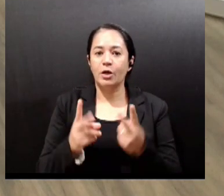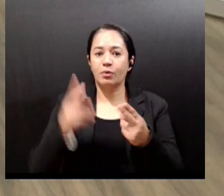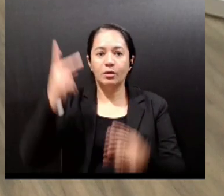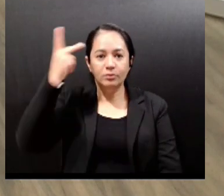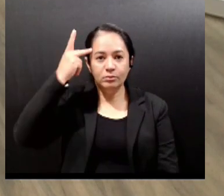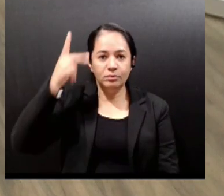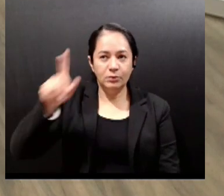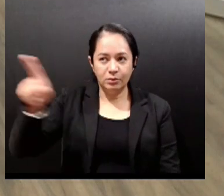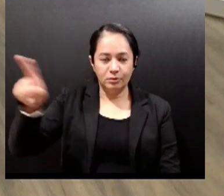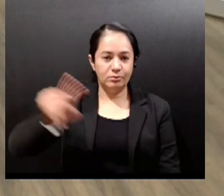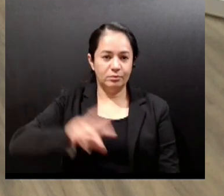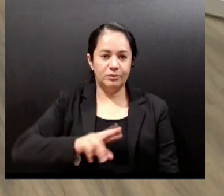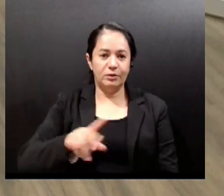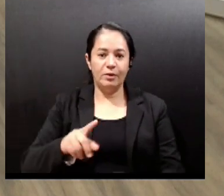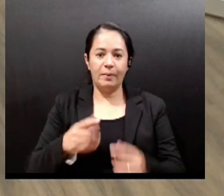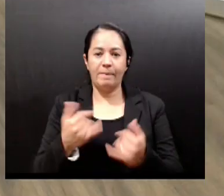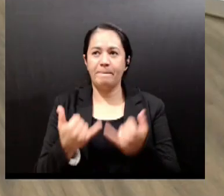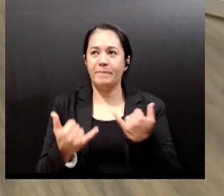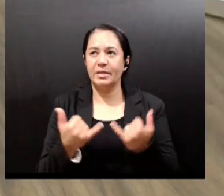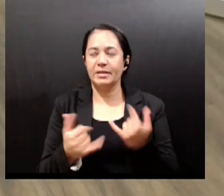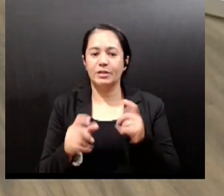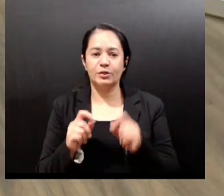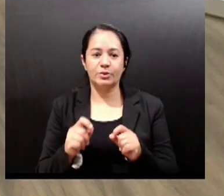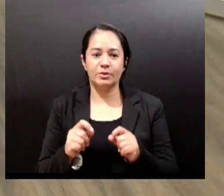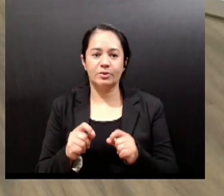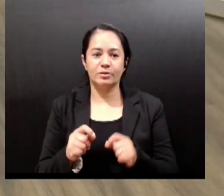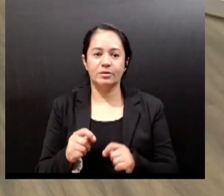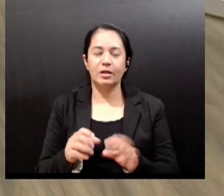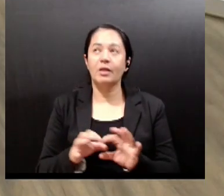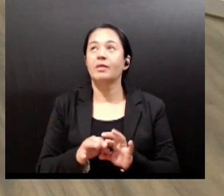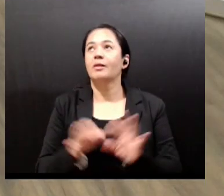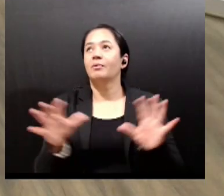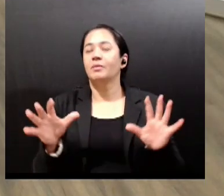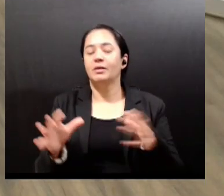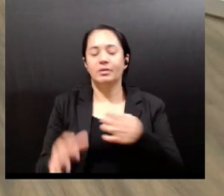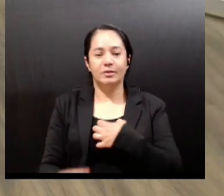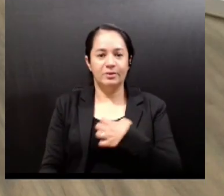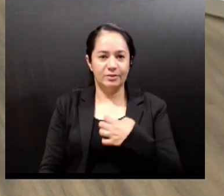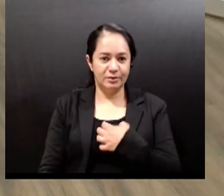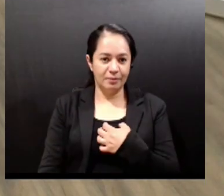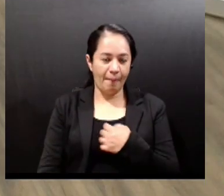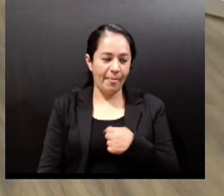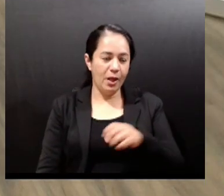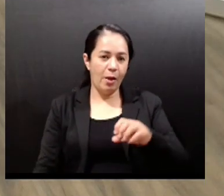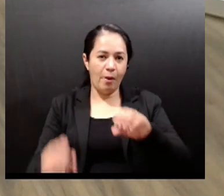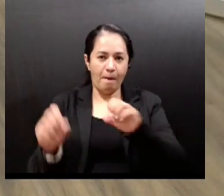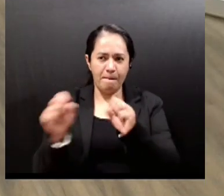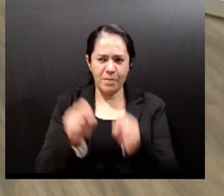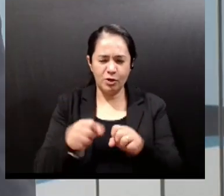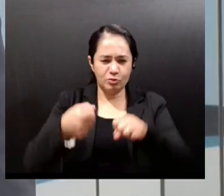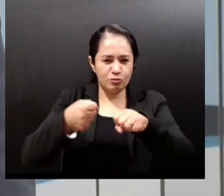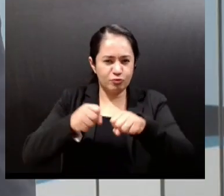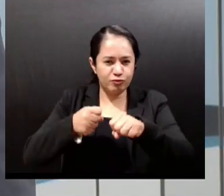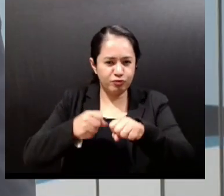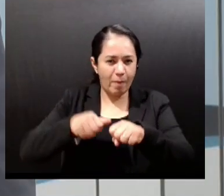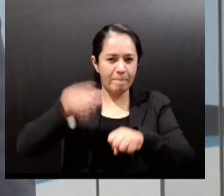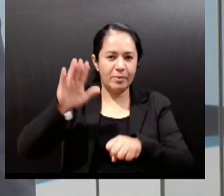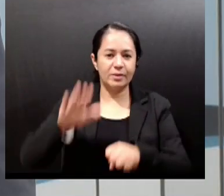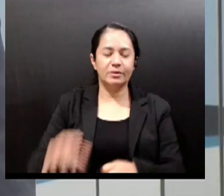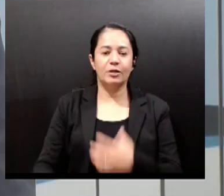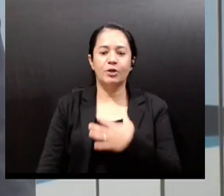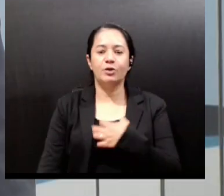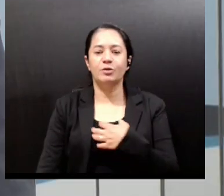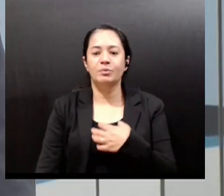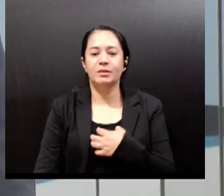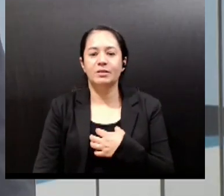parece que dá para o motorista uma certa liberdade, né? De assim, eu posso acelerar mais aqui. É uma sensação e acaba sendo